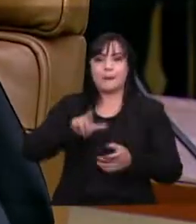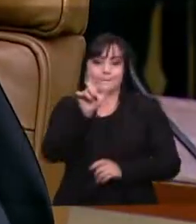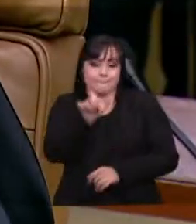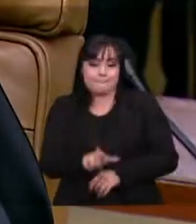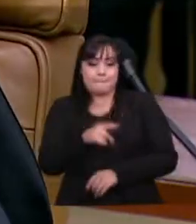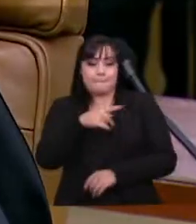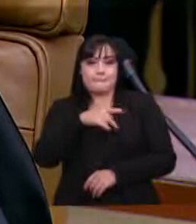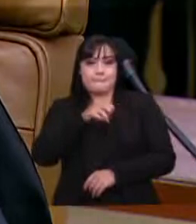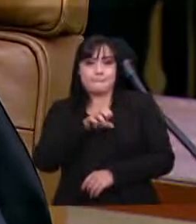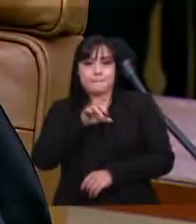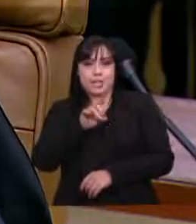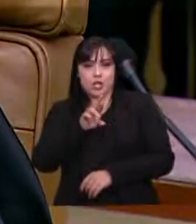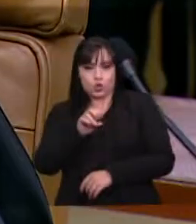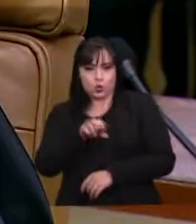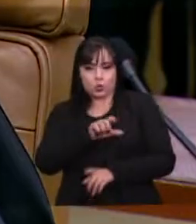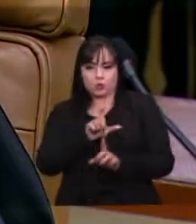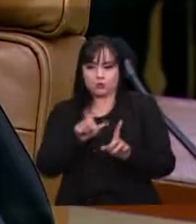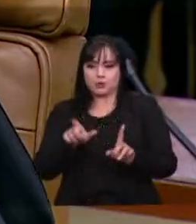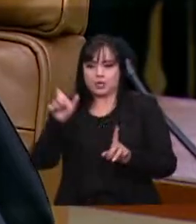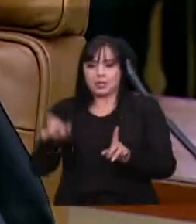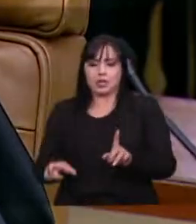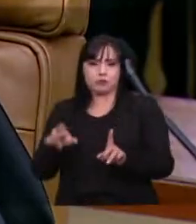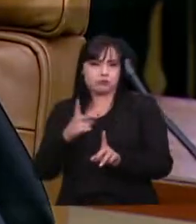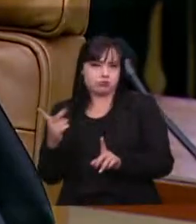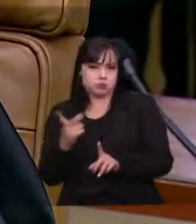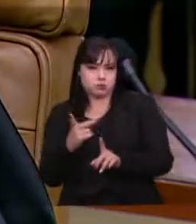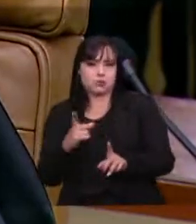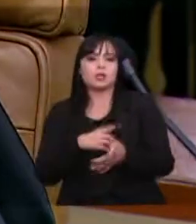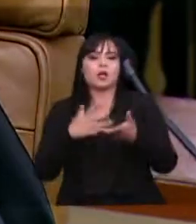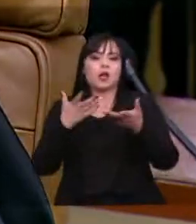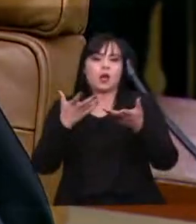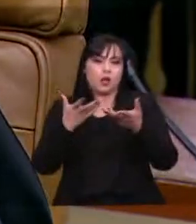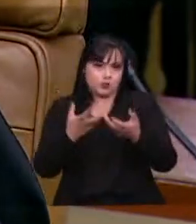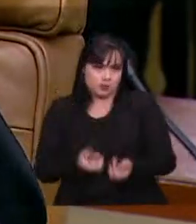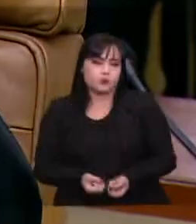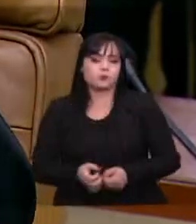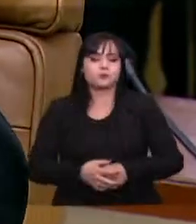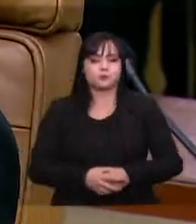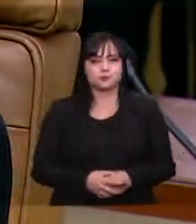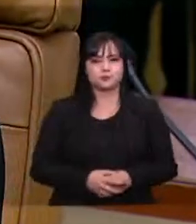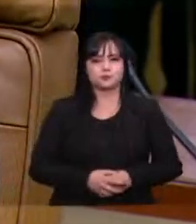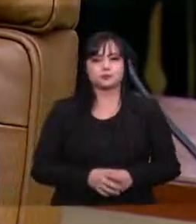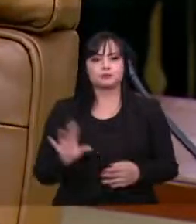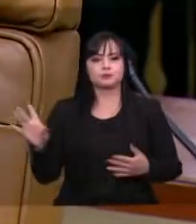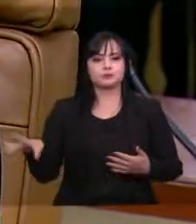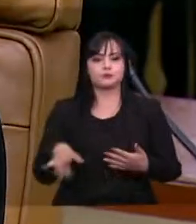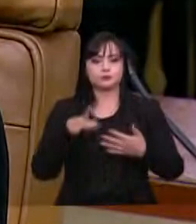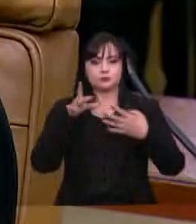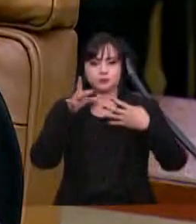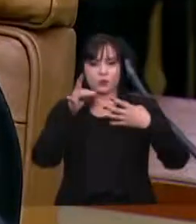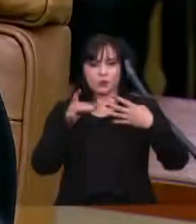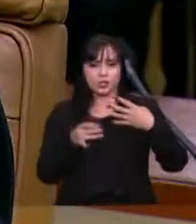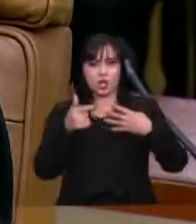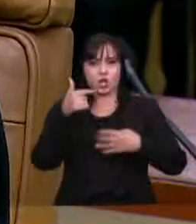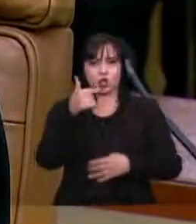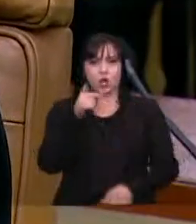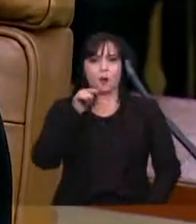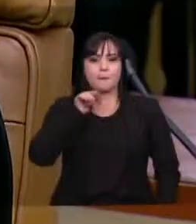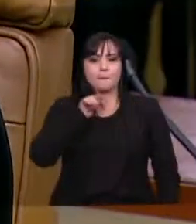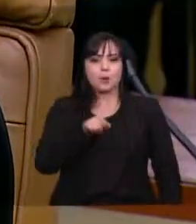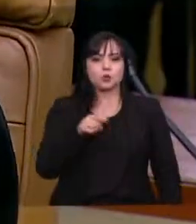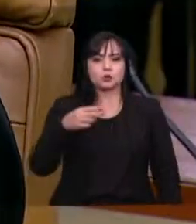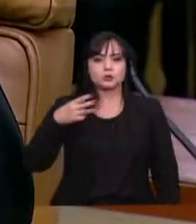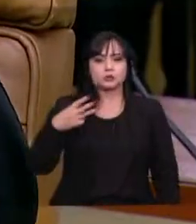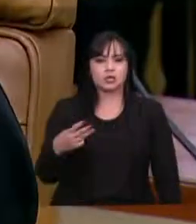bergamasque de Leoni Ramos eu estou acolhendo a imputação Quanto item 2.3 que